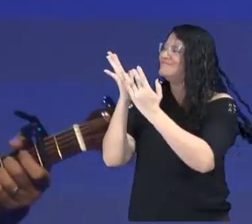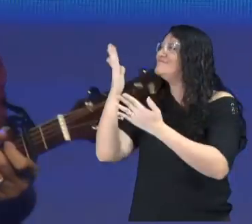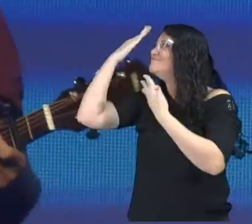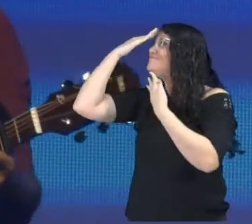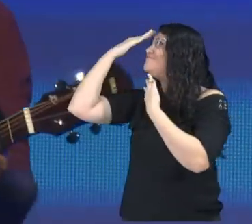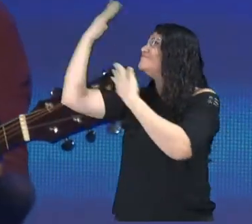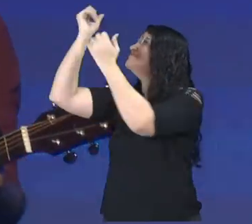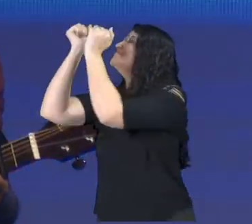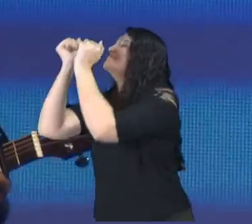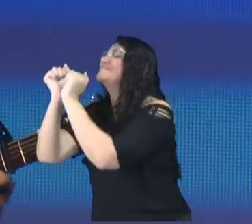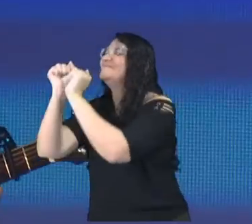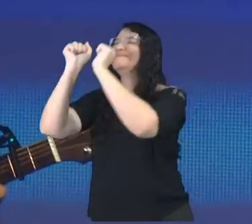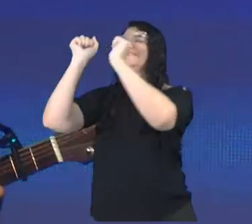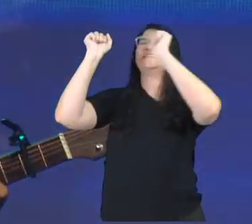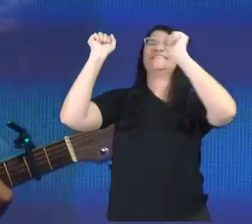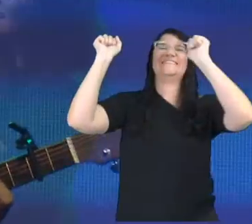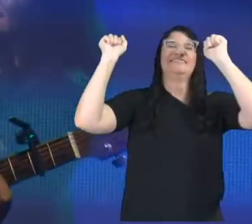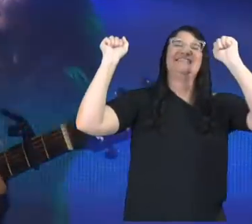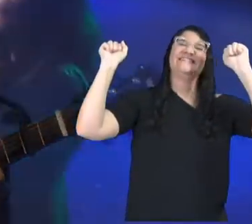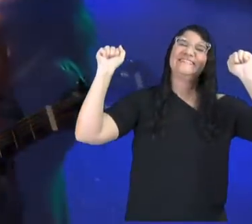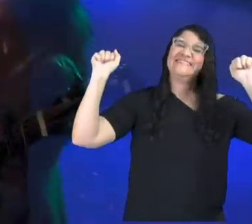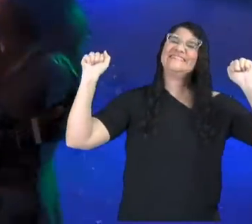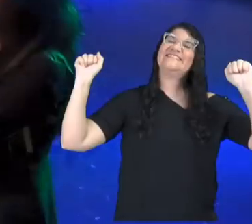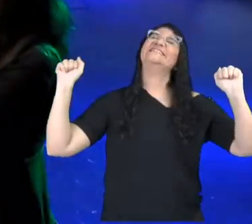estou liberto enfim.